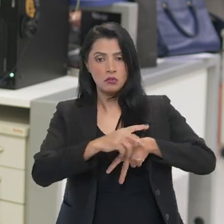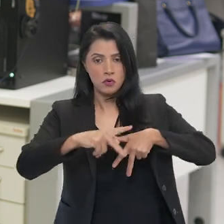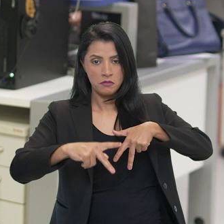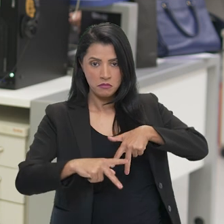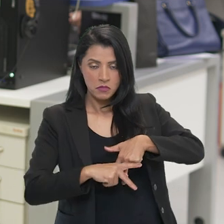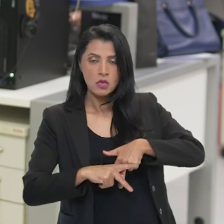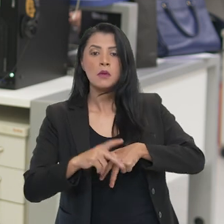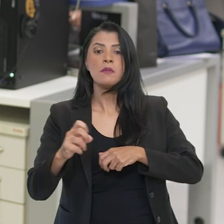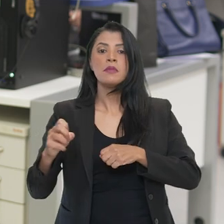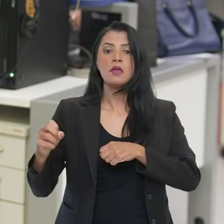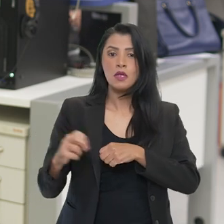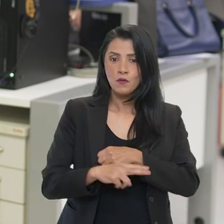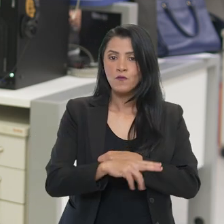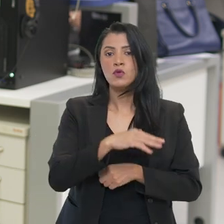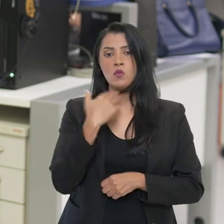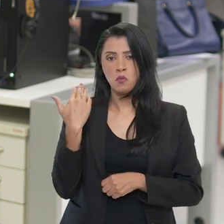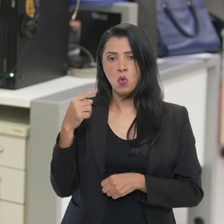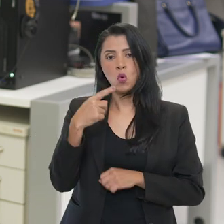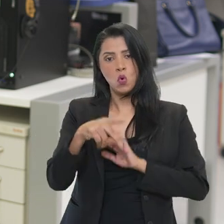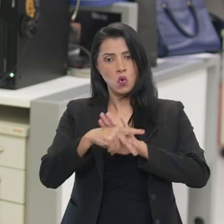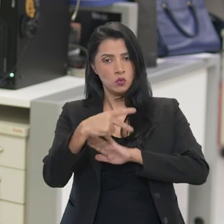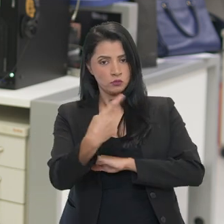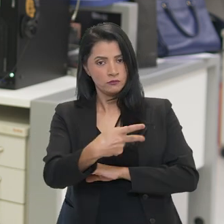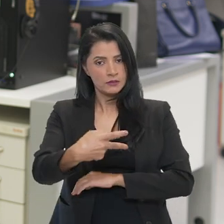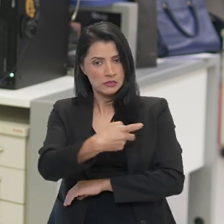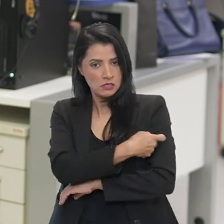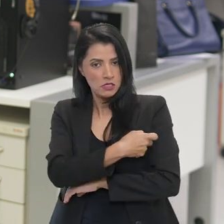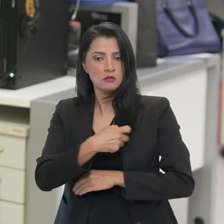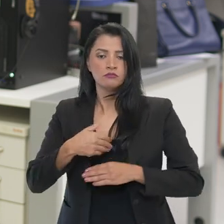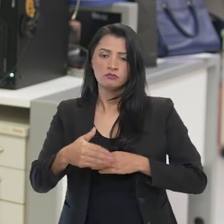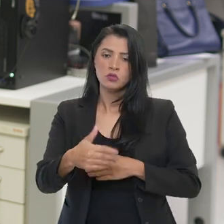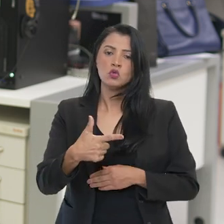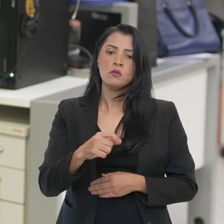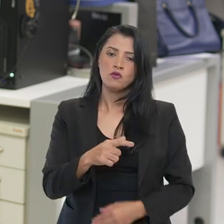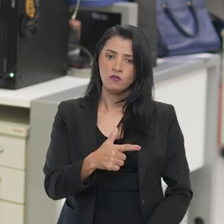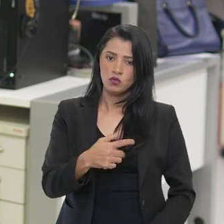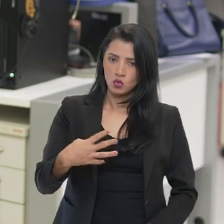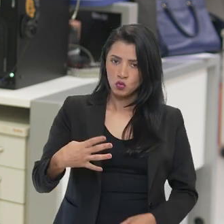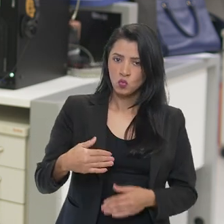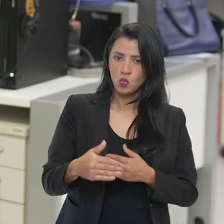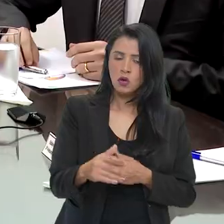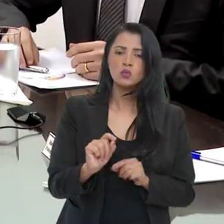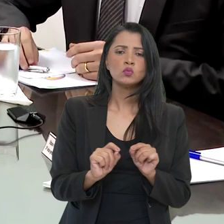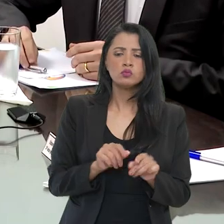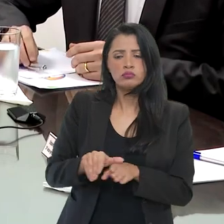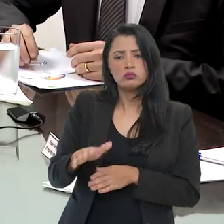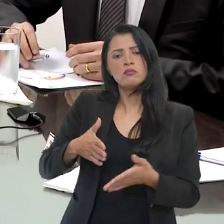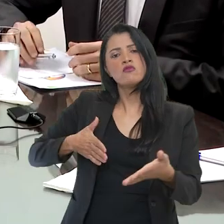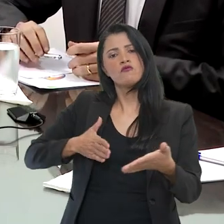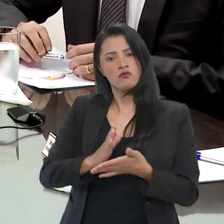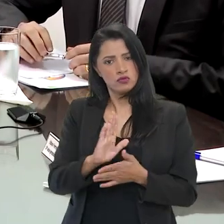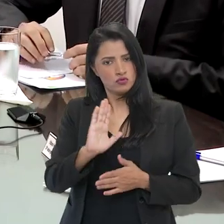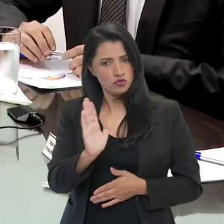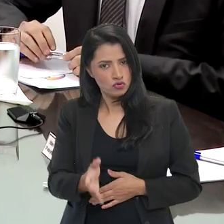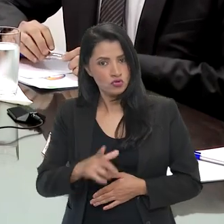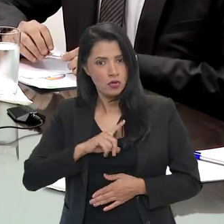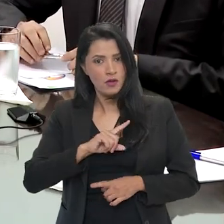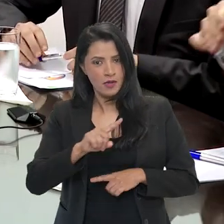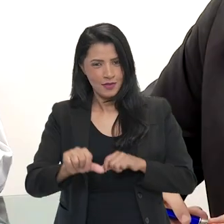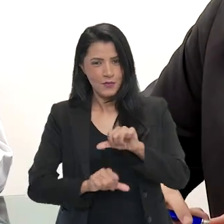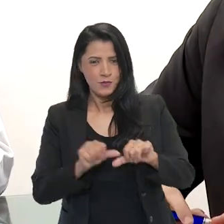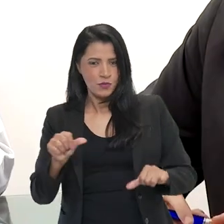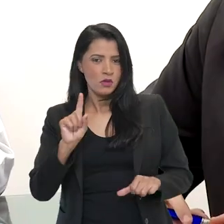da poliomielite pela versão inativada do imunizante a partir de 2024. A recomendação foi aprovada.